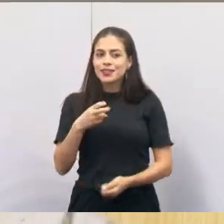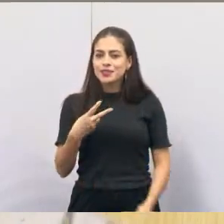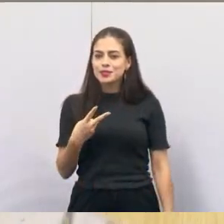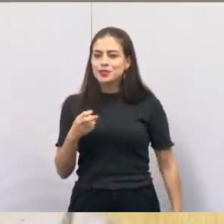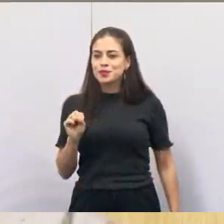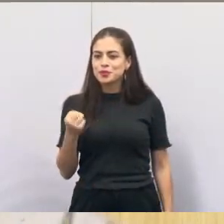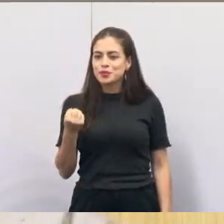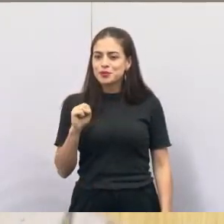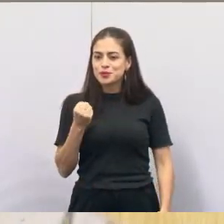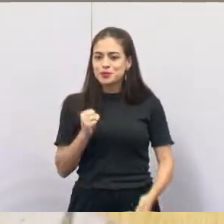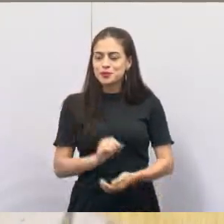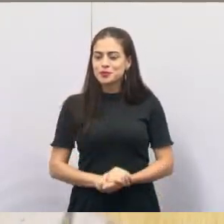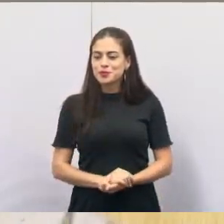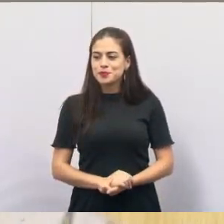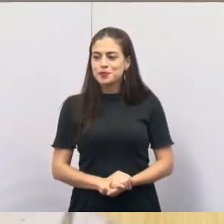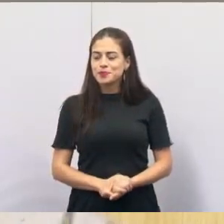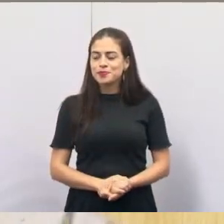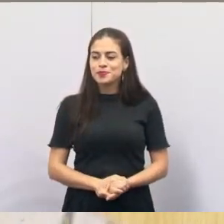528.